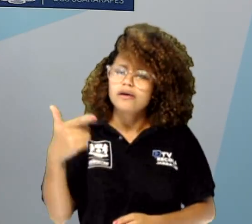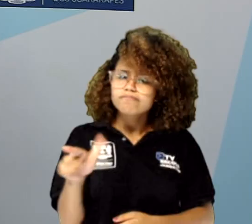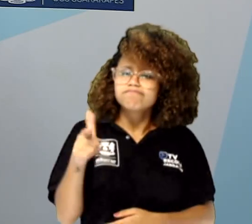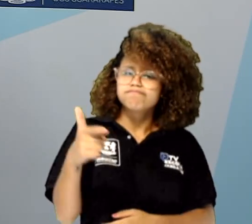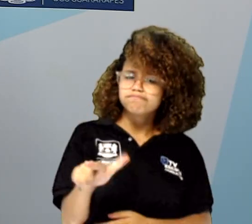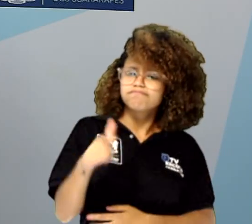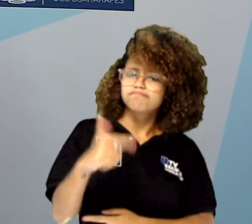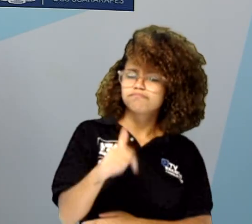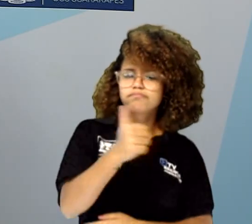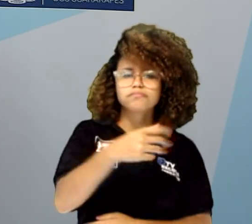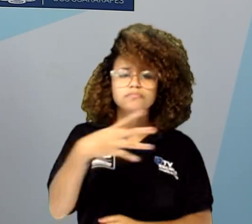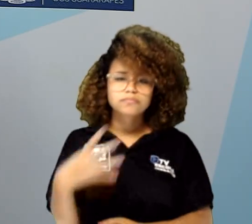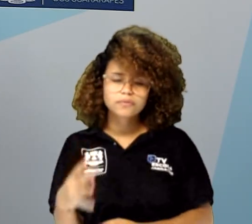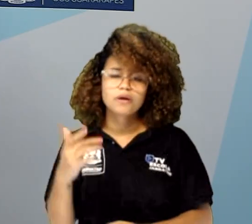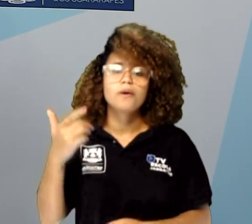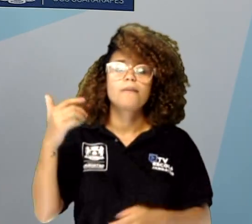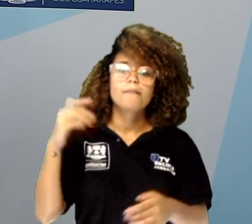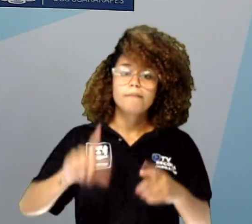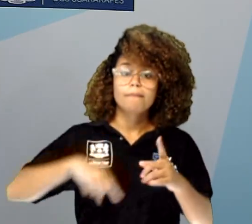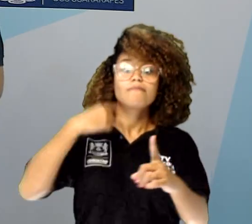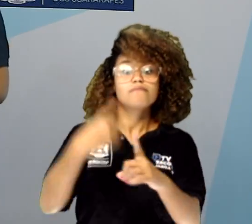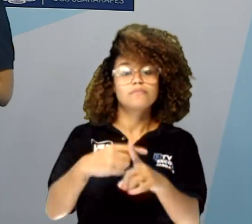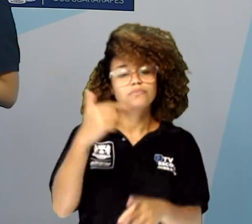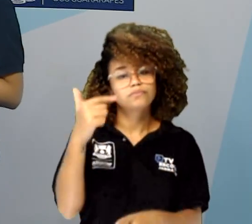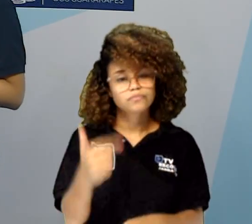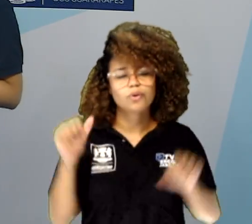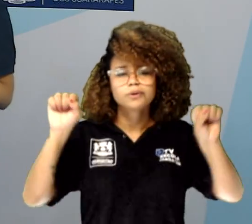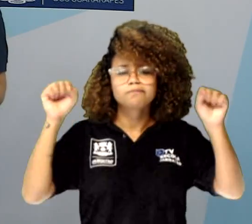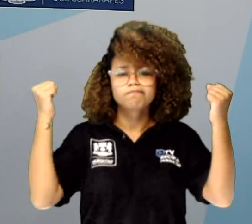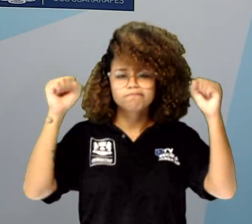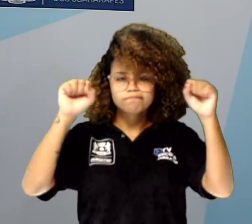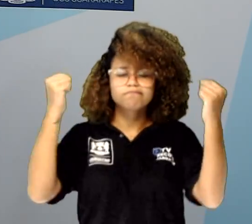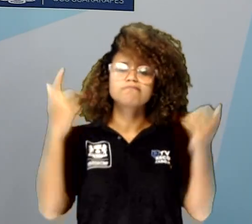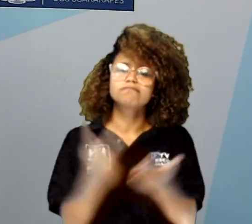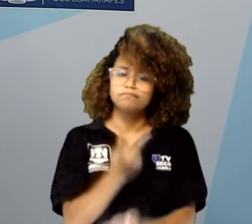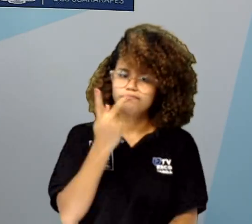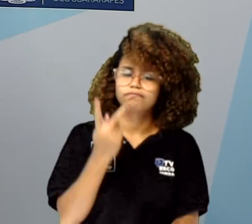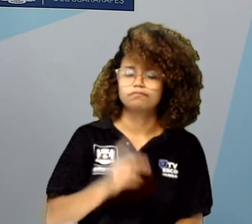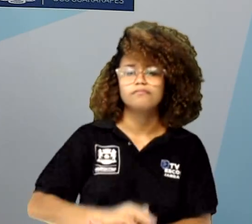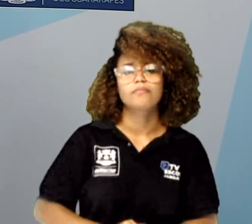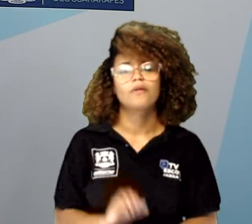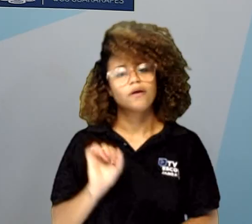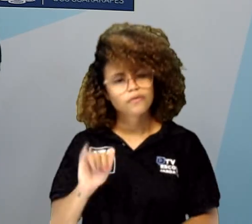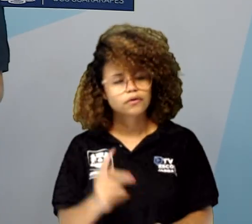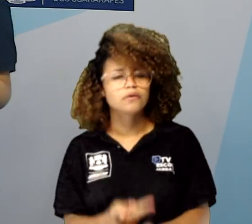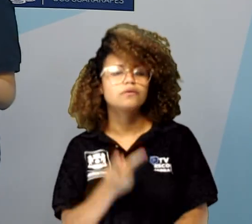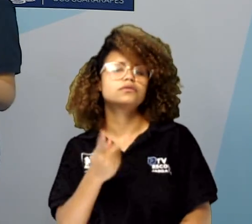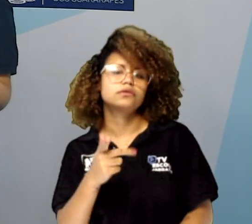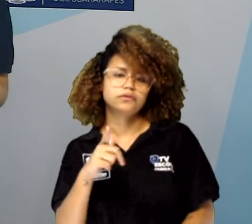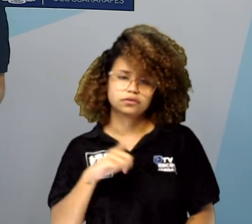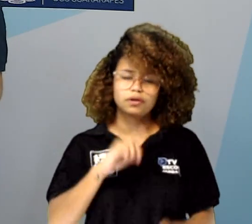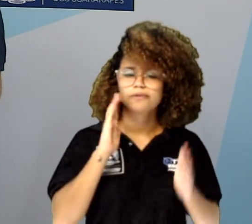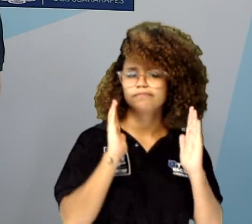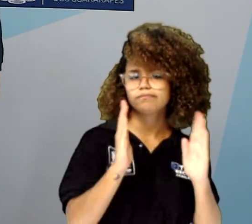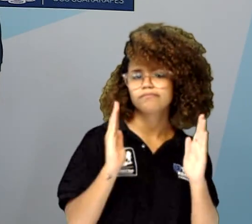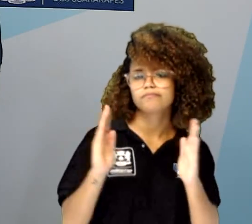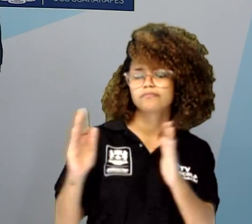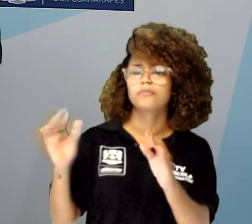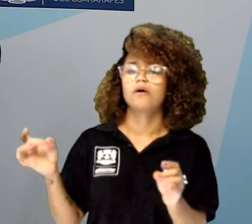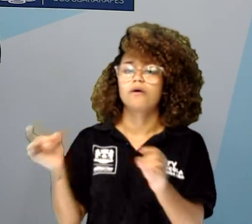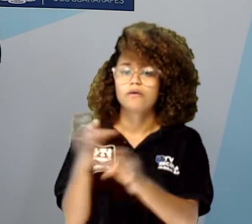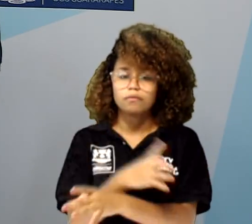14 vezes e mais 2 treinos vão acontecer. Se 2 treinos vão acontecer, a gente vai ter a sequência que vai acabar na